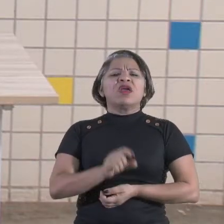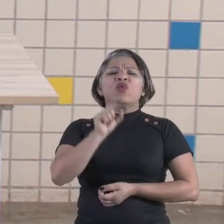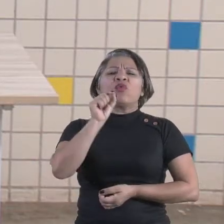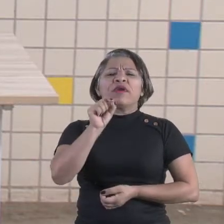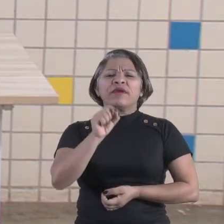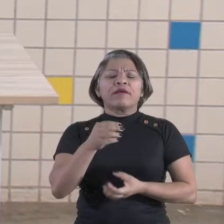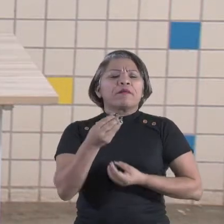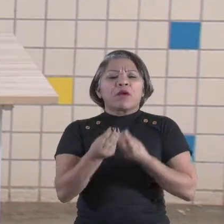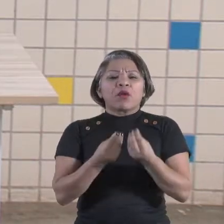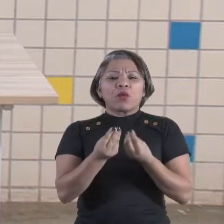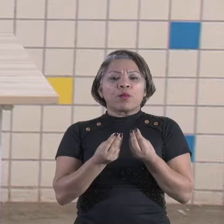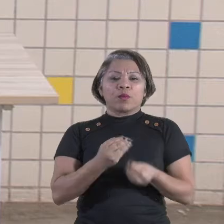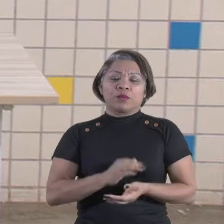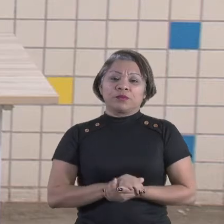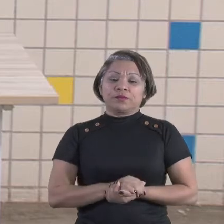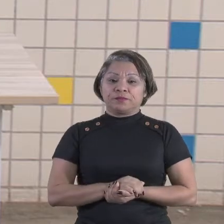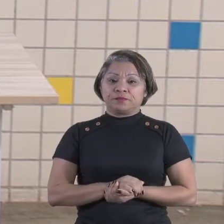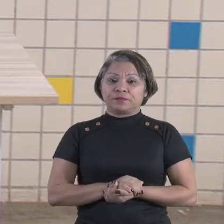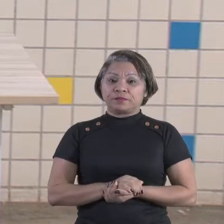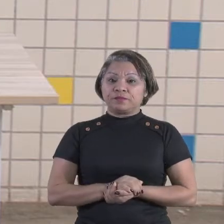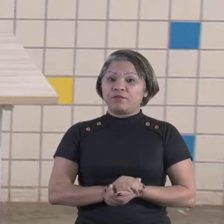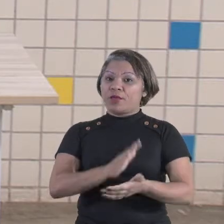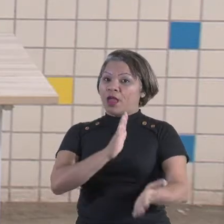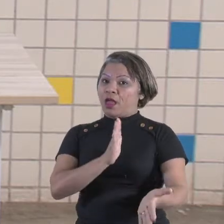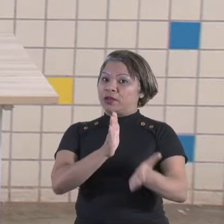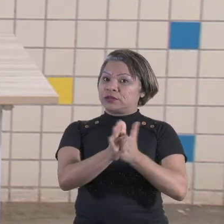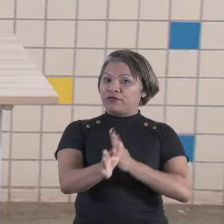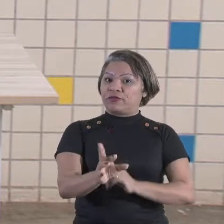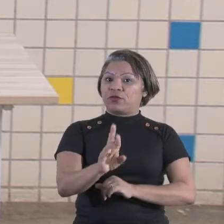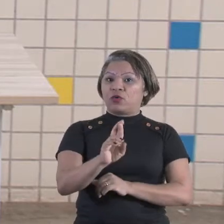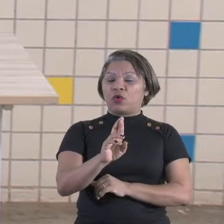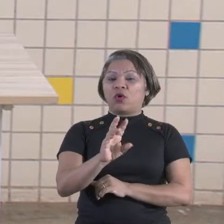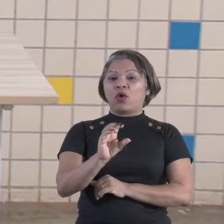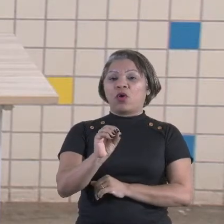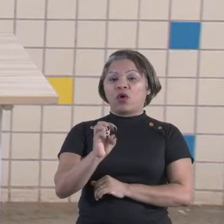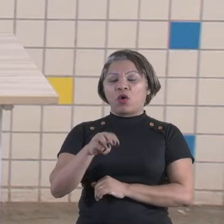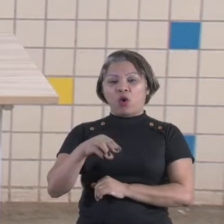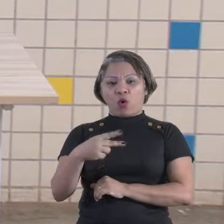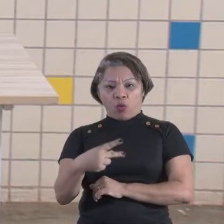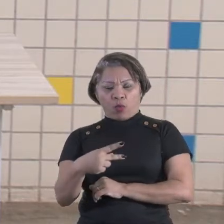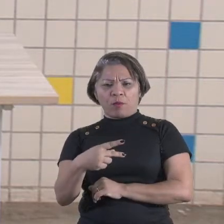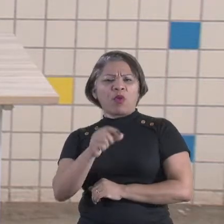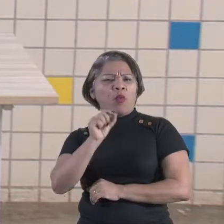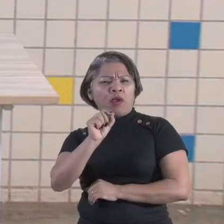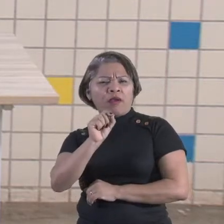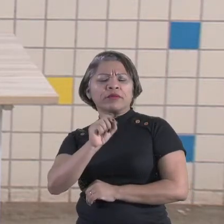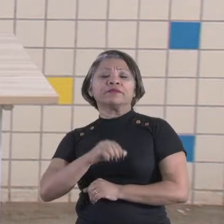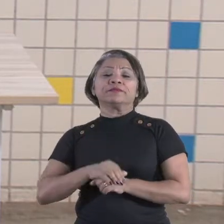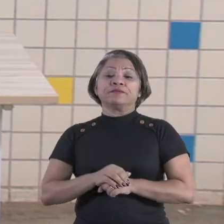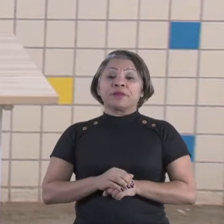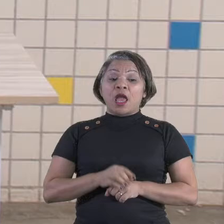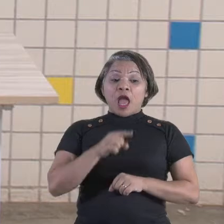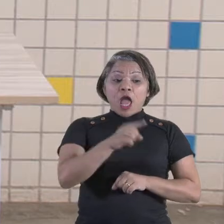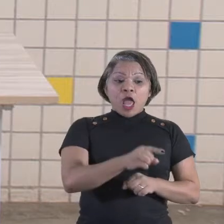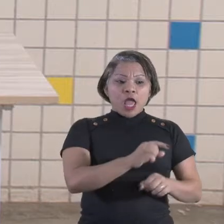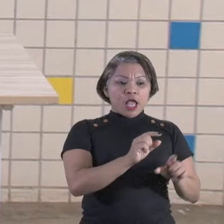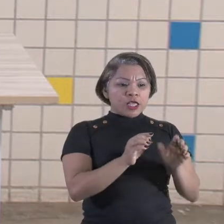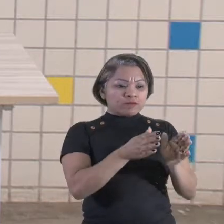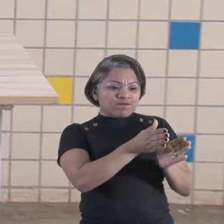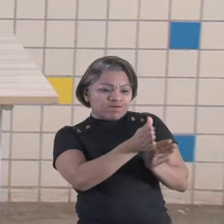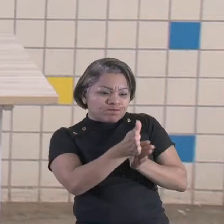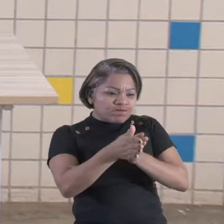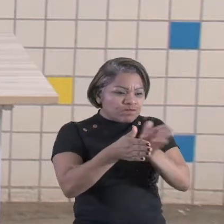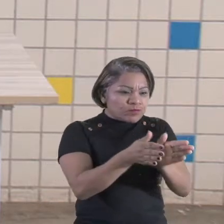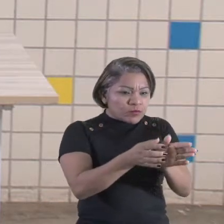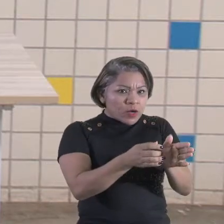fuga? Na fuga de rompimento, o escravo ultrapassava a fiscalização e o controle exercido